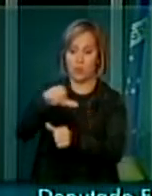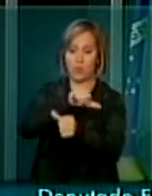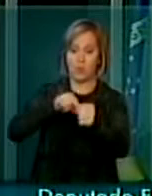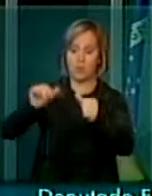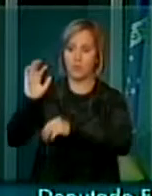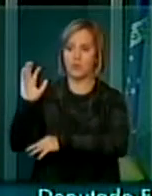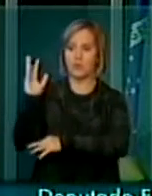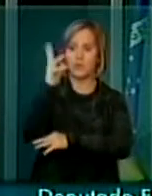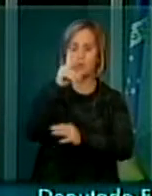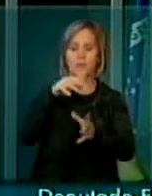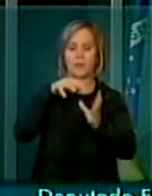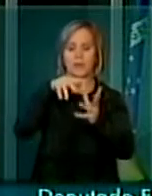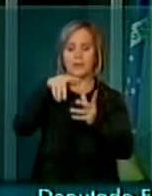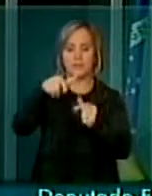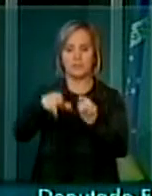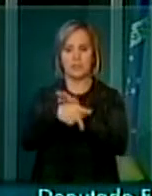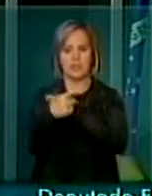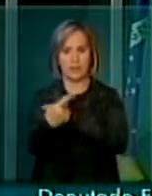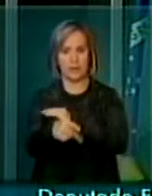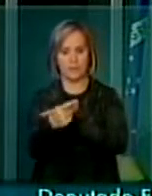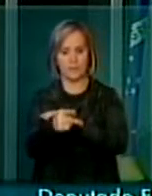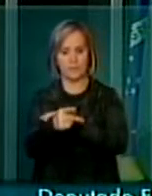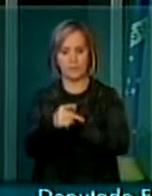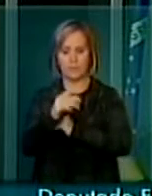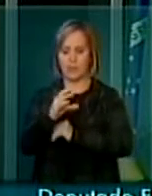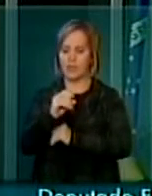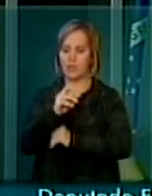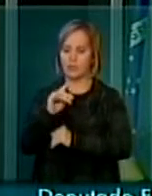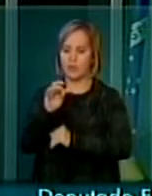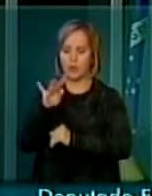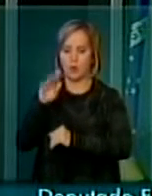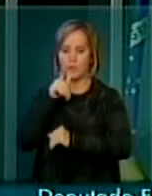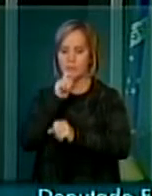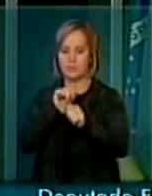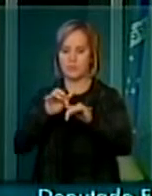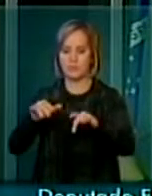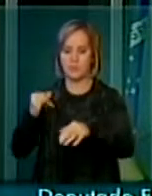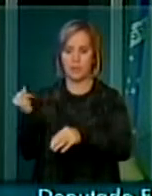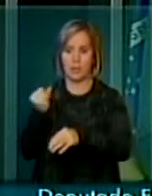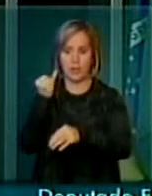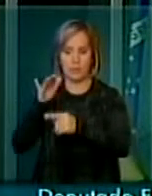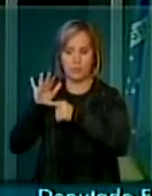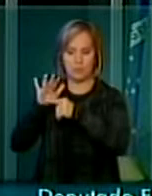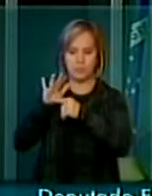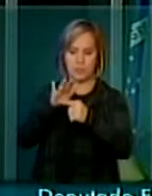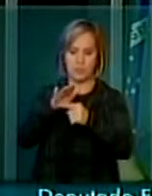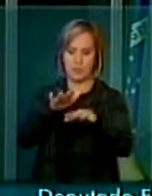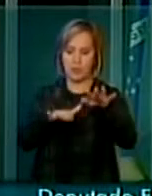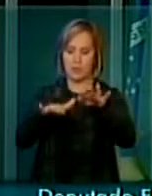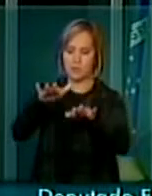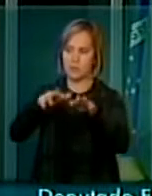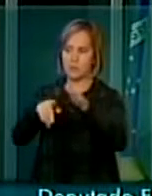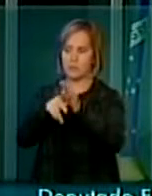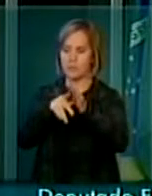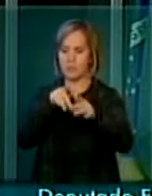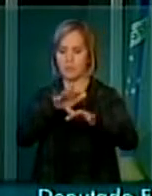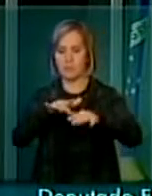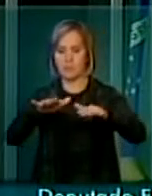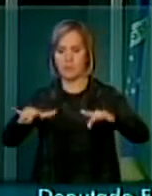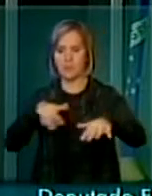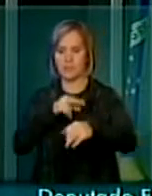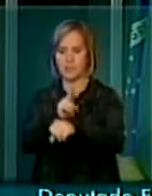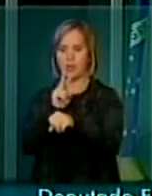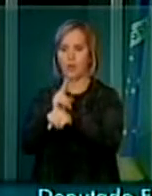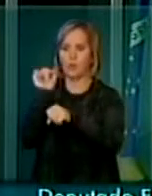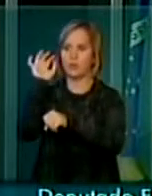climáticas do planeta Terra. A corrente é considerada fundamental para a circulação da água dos oceanos, que controla o clima do